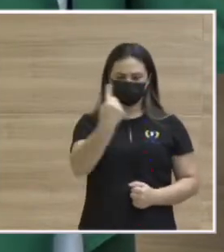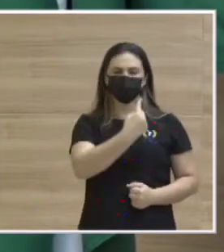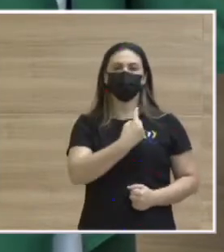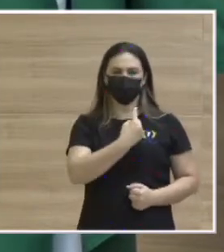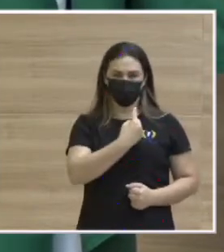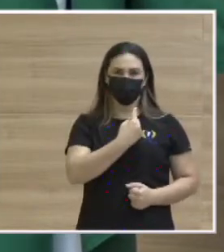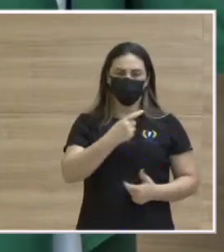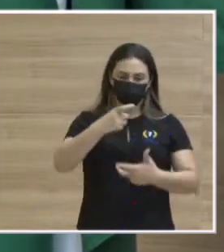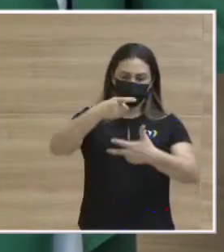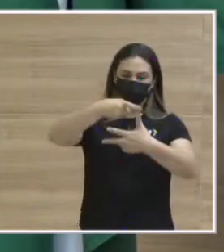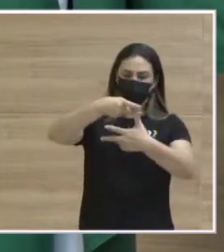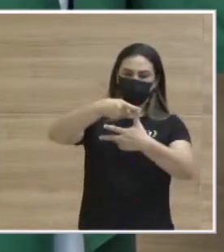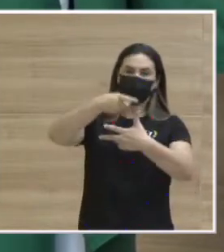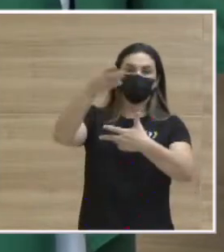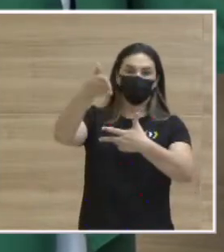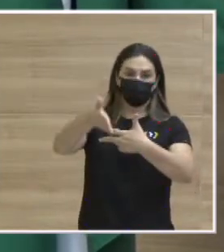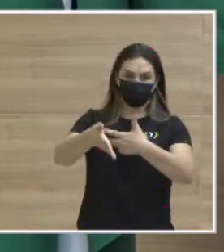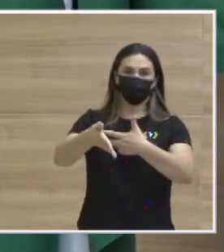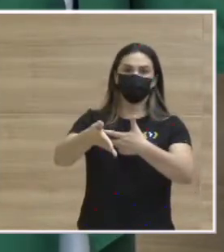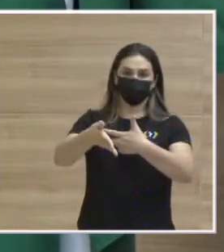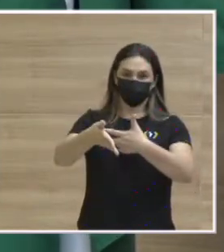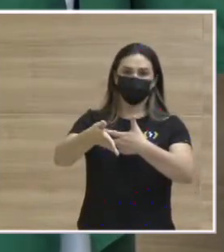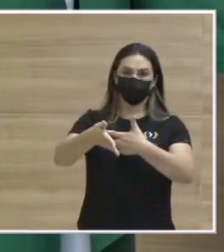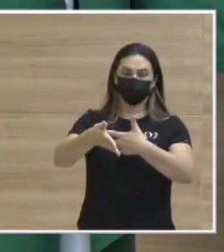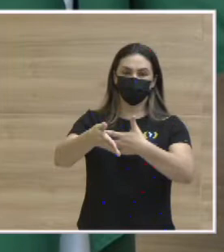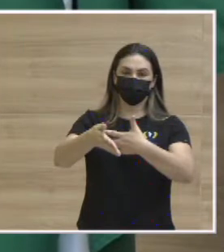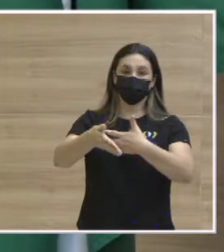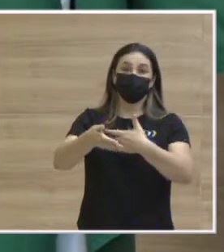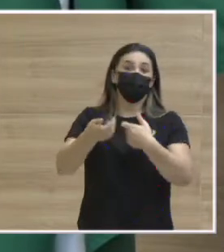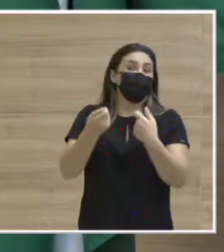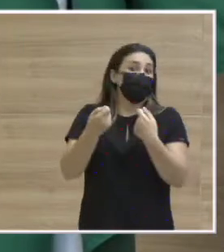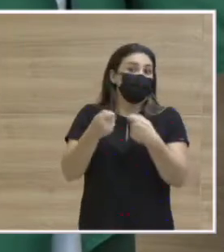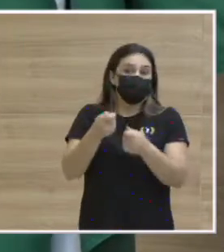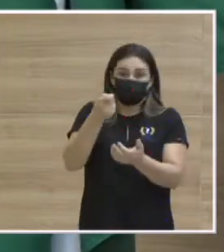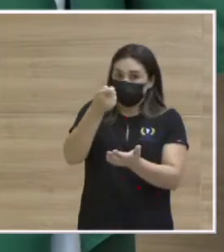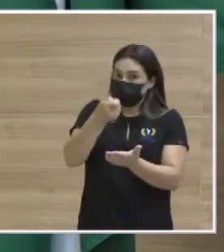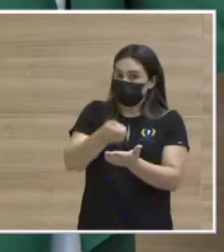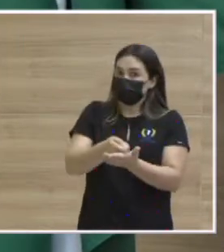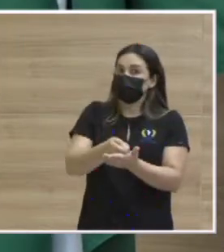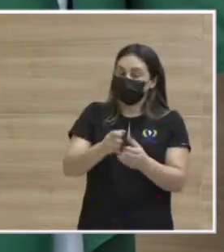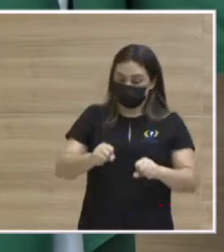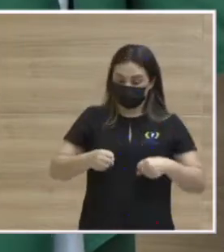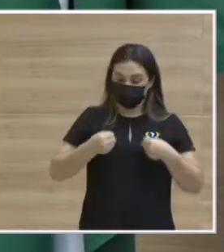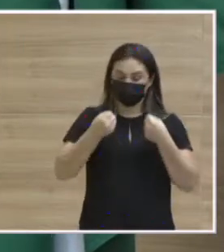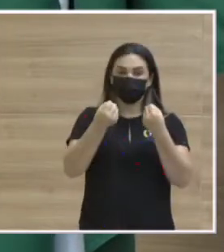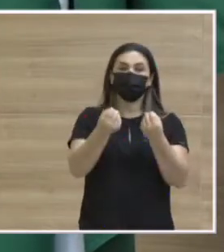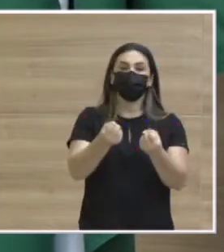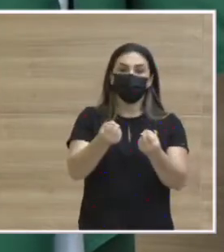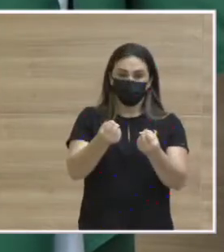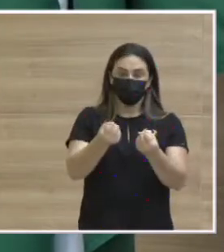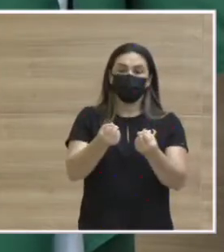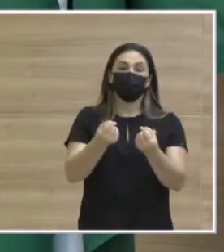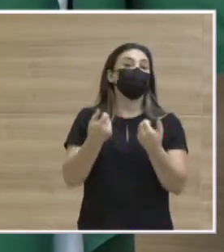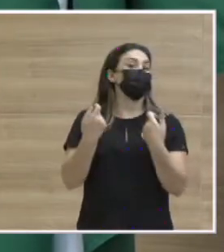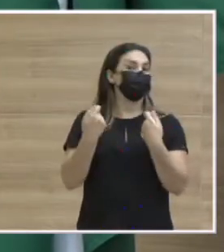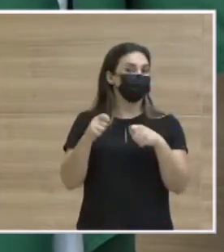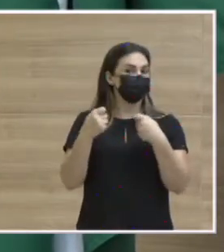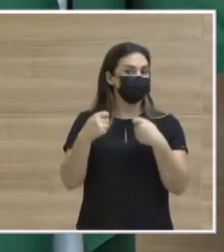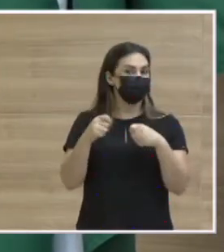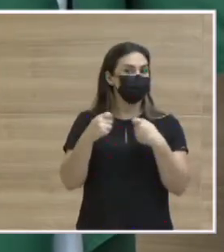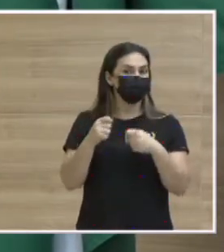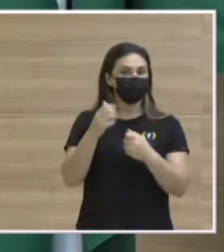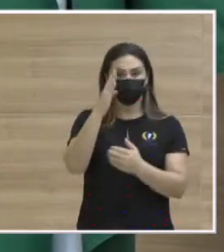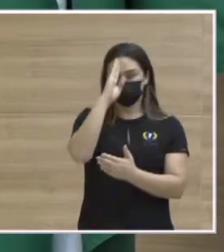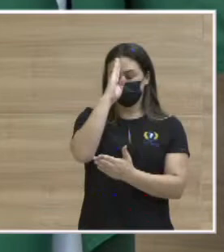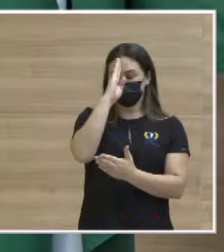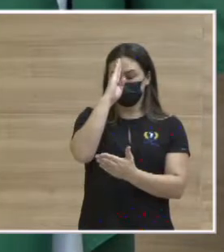atual Poder Executivo Municipal, deve-se insistentemente reforçar essa necessidade de